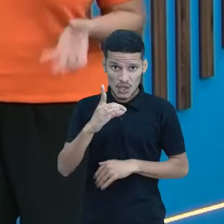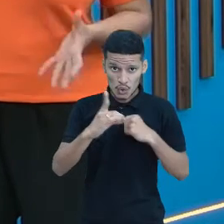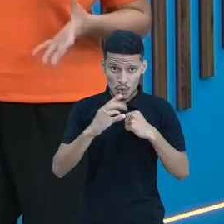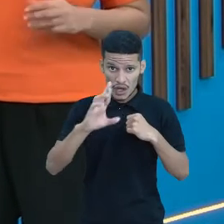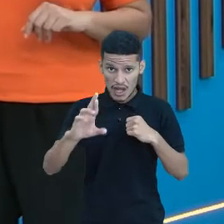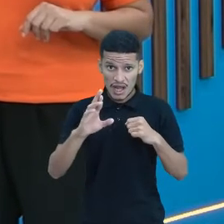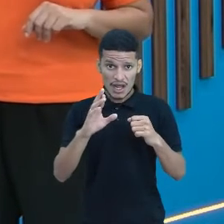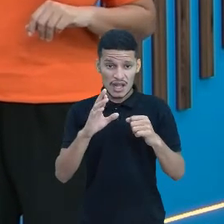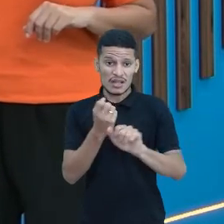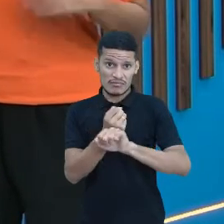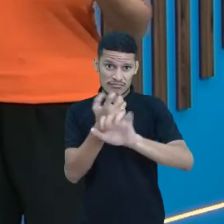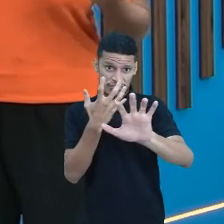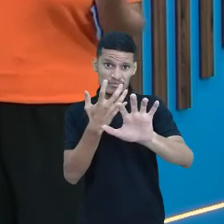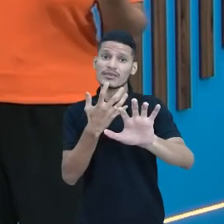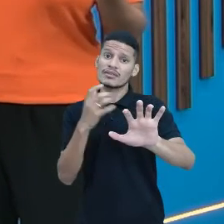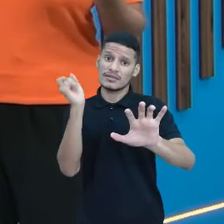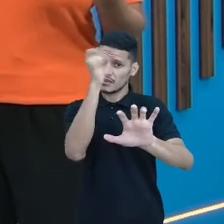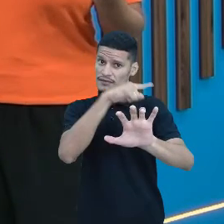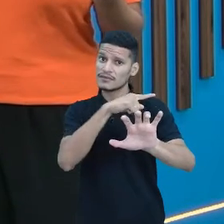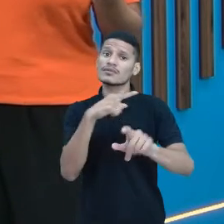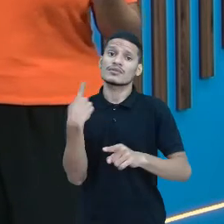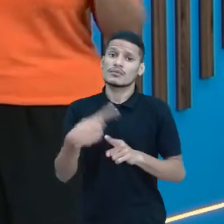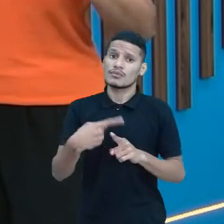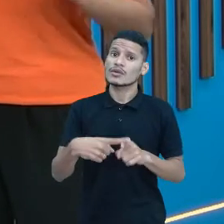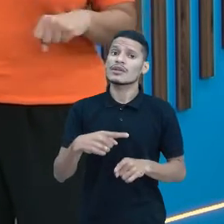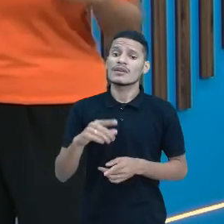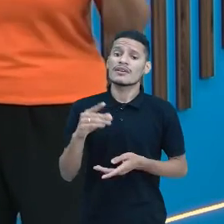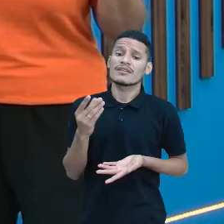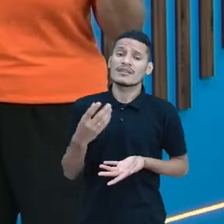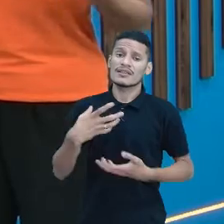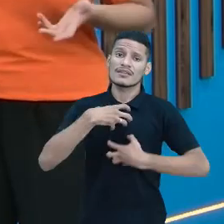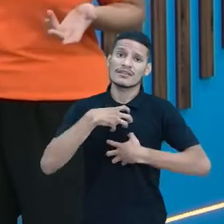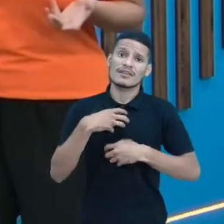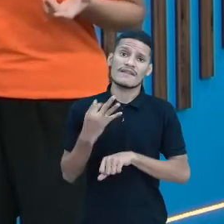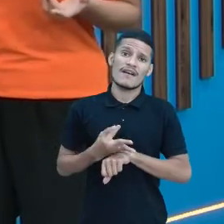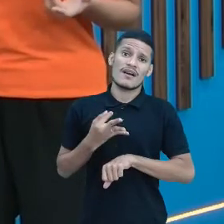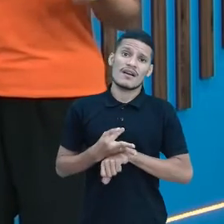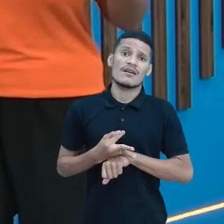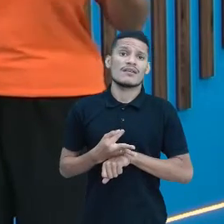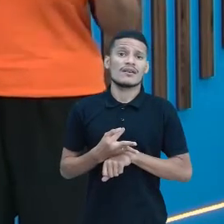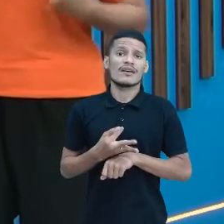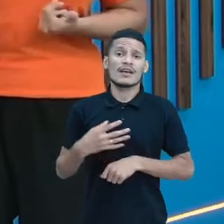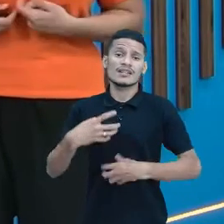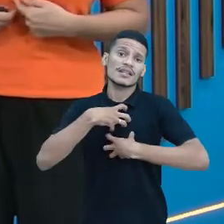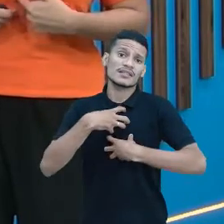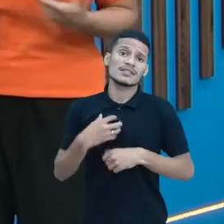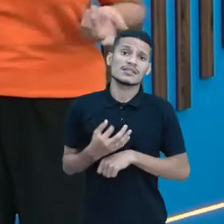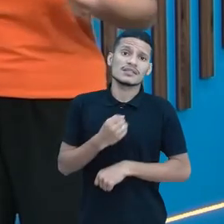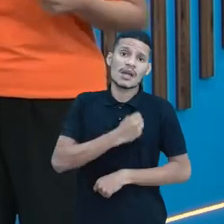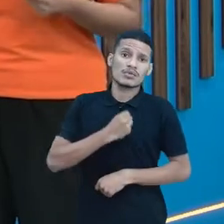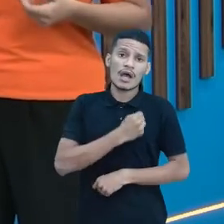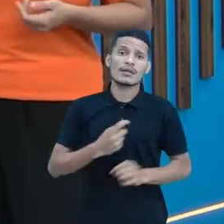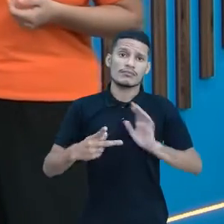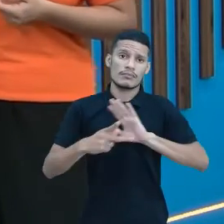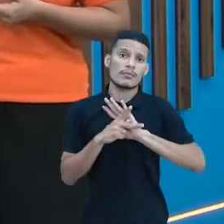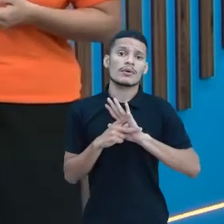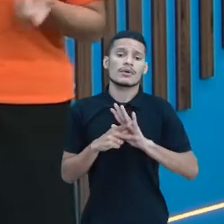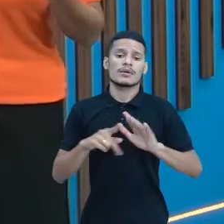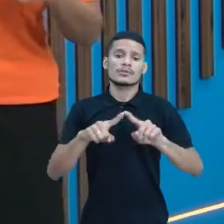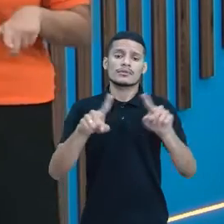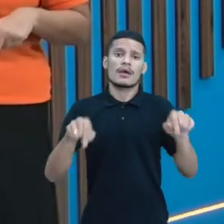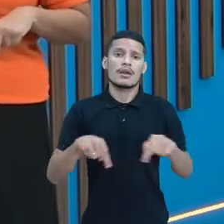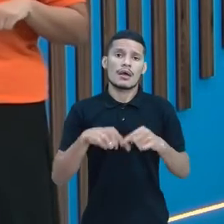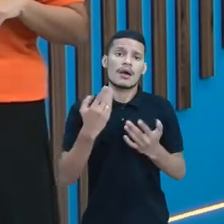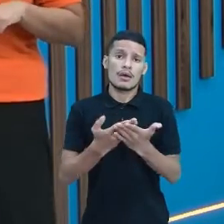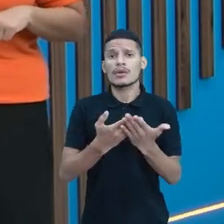à distância é complicada, porque faz falta a sala de aula. Assim como faz falta para vocês, né? Faz